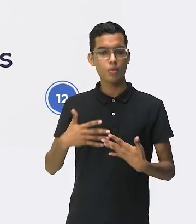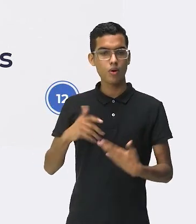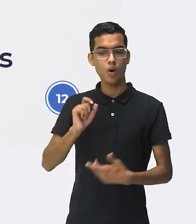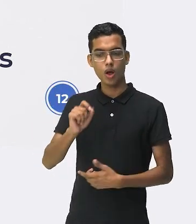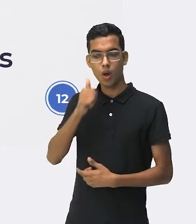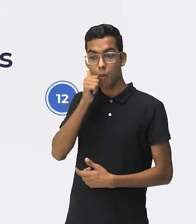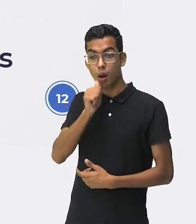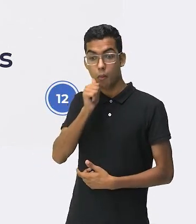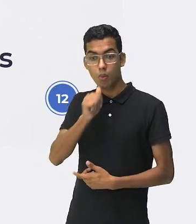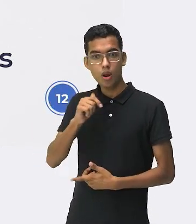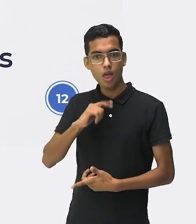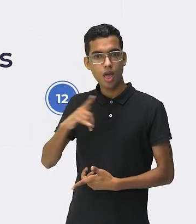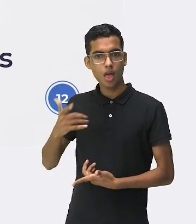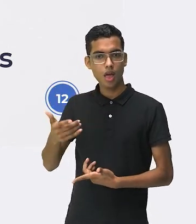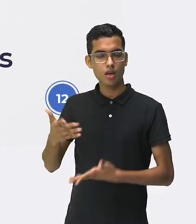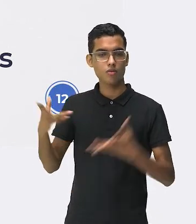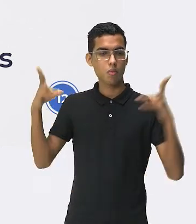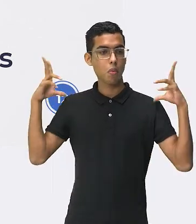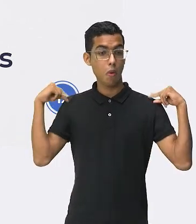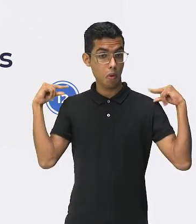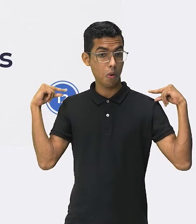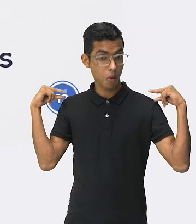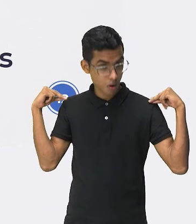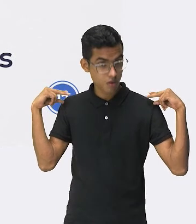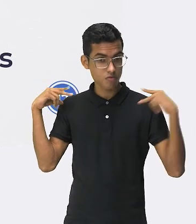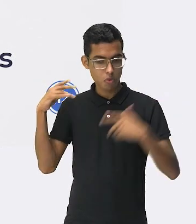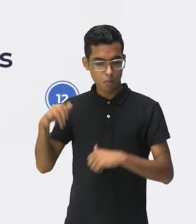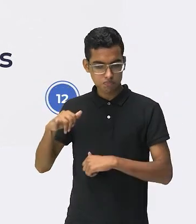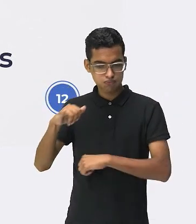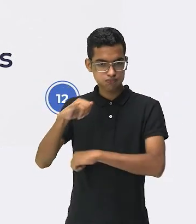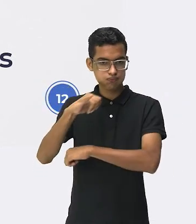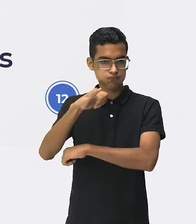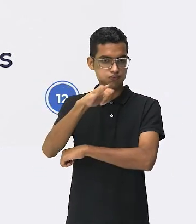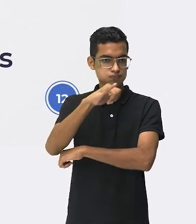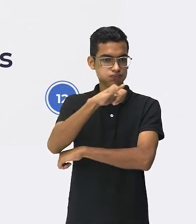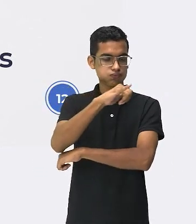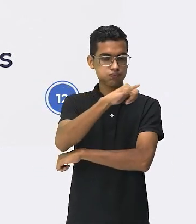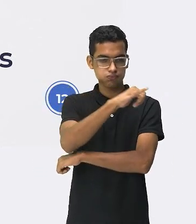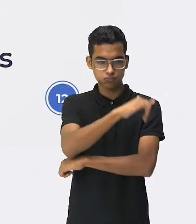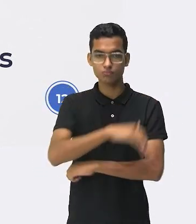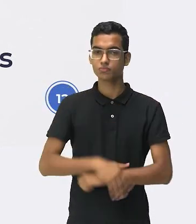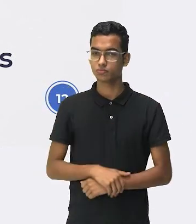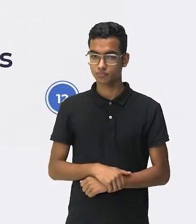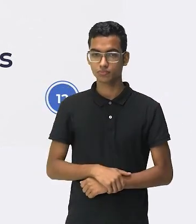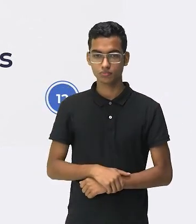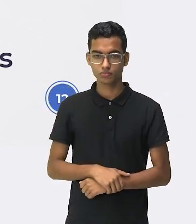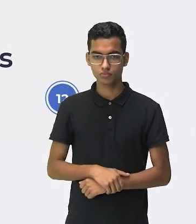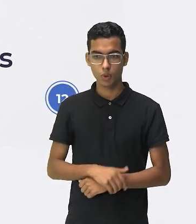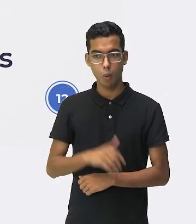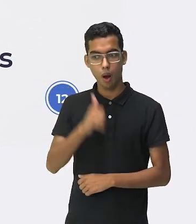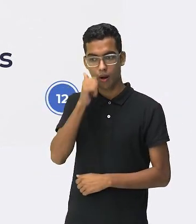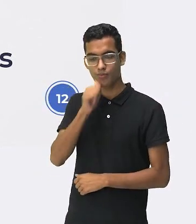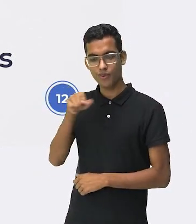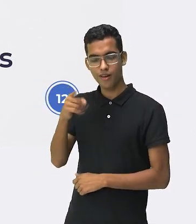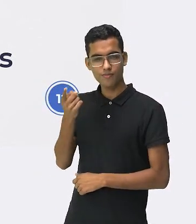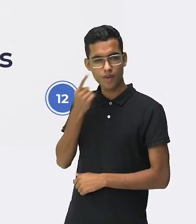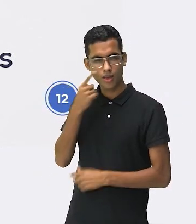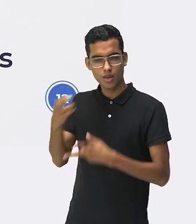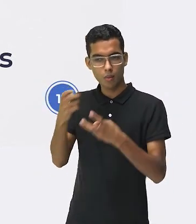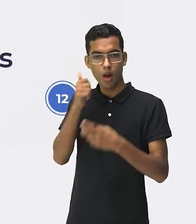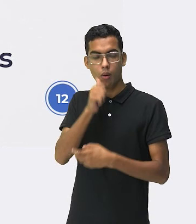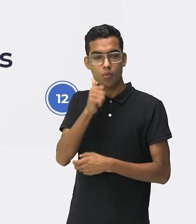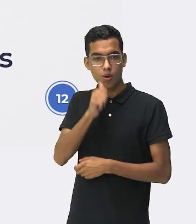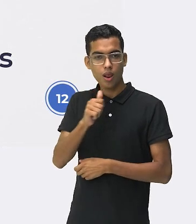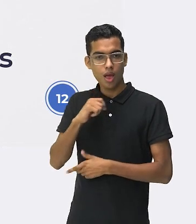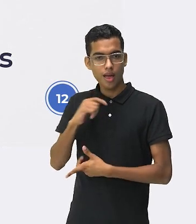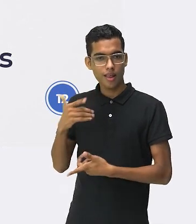pilotando um avião. Olha só, as mulheres aí adentrando o campo, né, da aviação. Que coisa interessante.